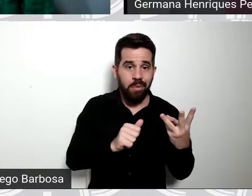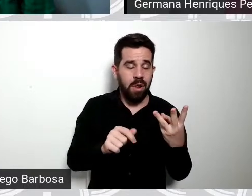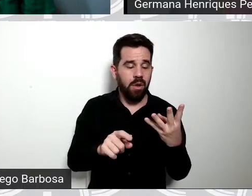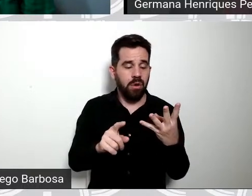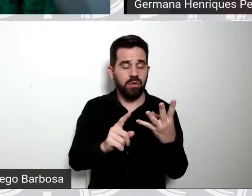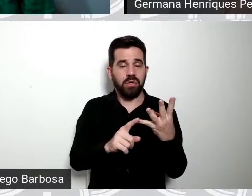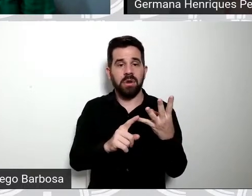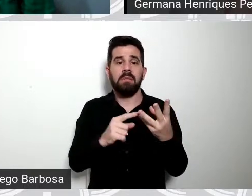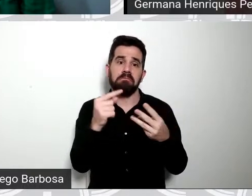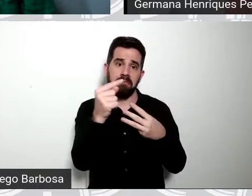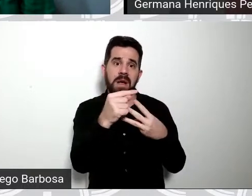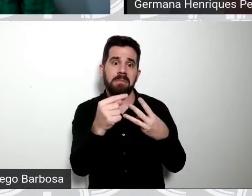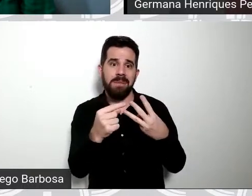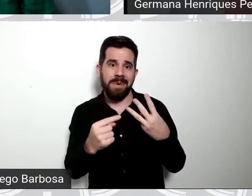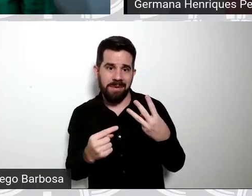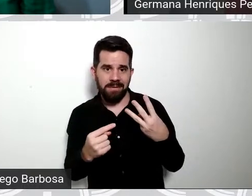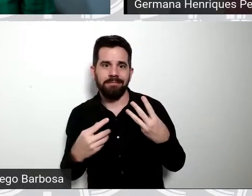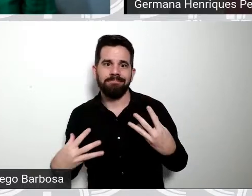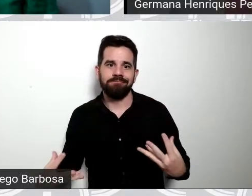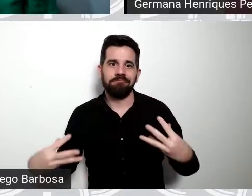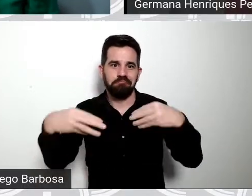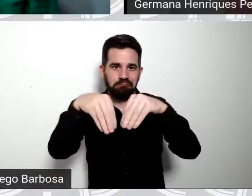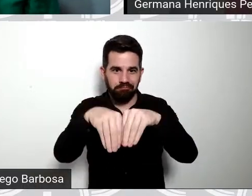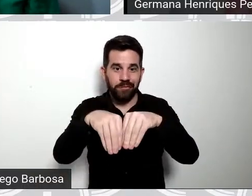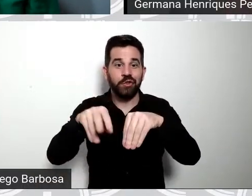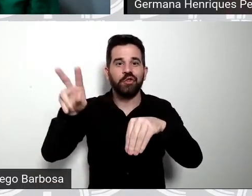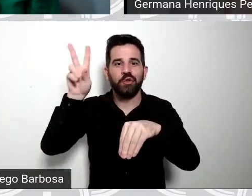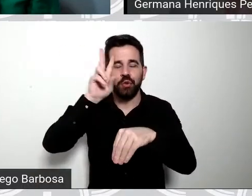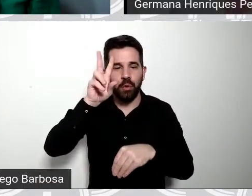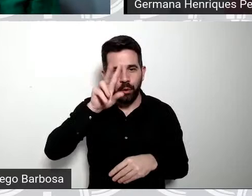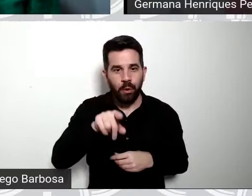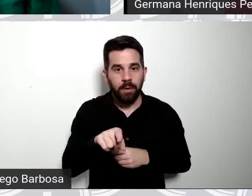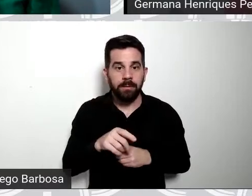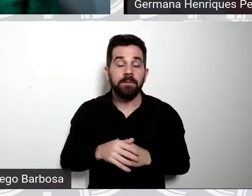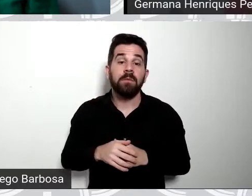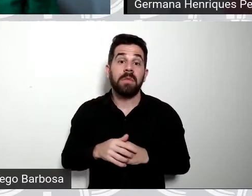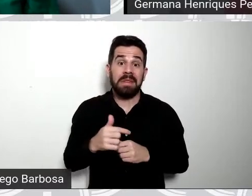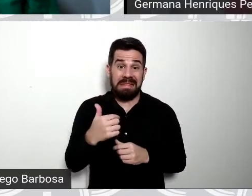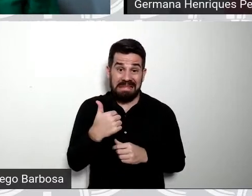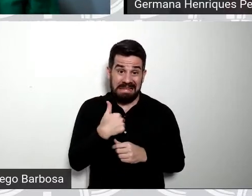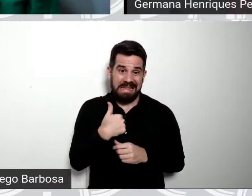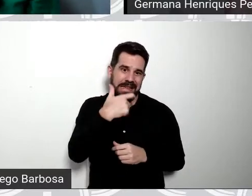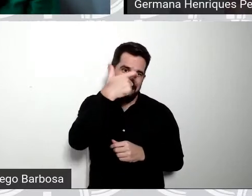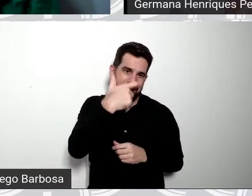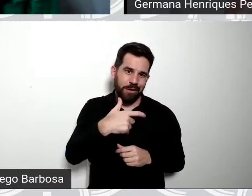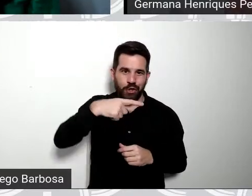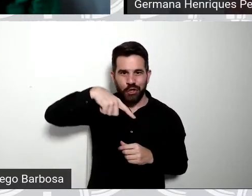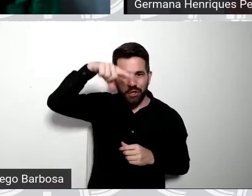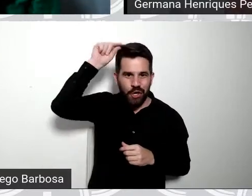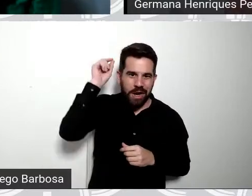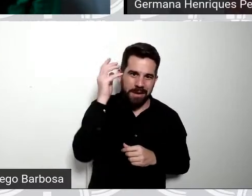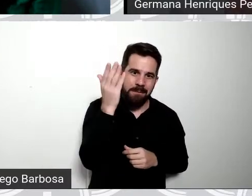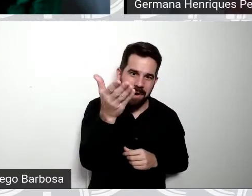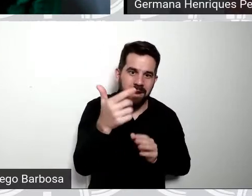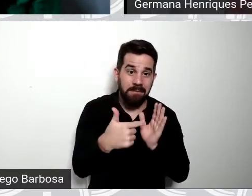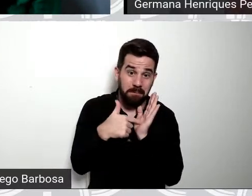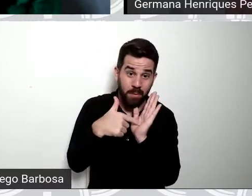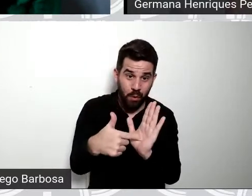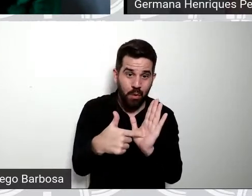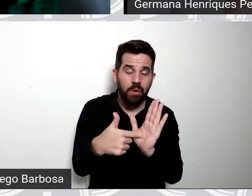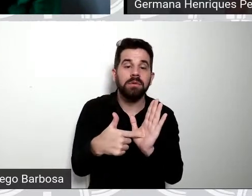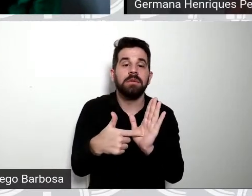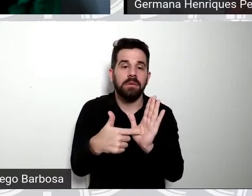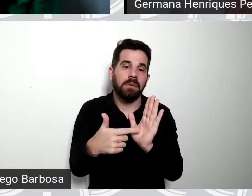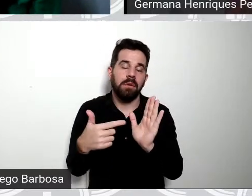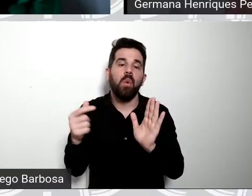Então, o que eu estou aqui pleiteando é trazer esses aspectos da própria história da literatura,